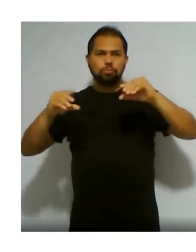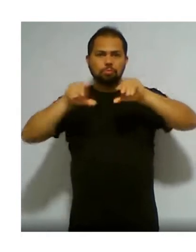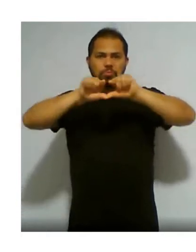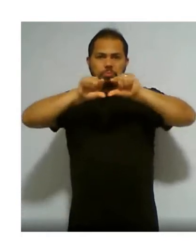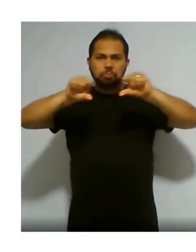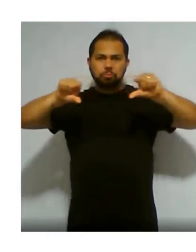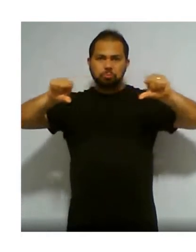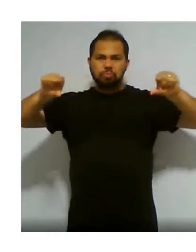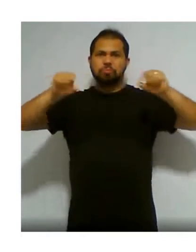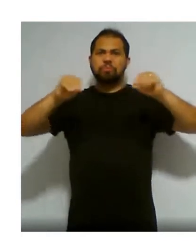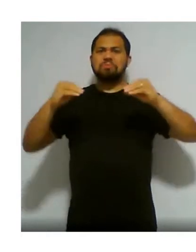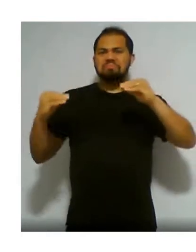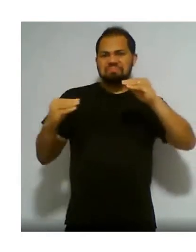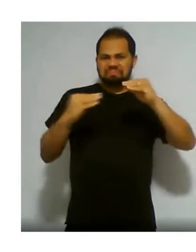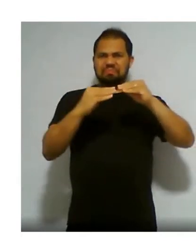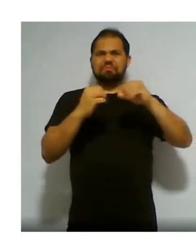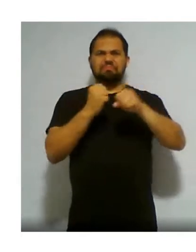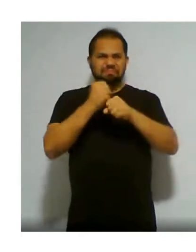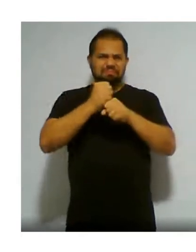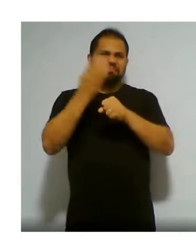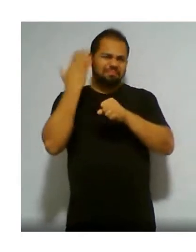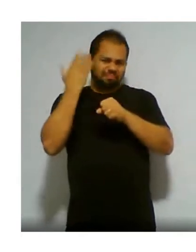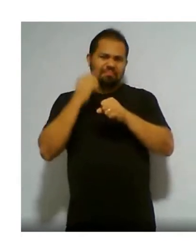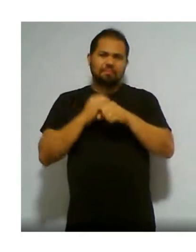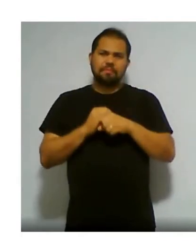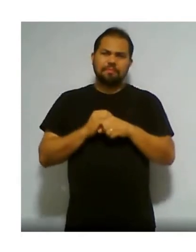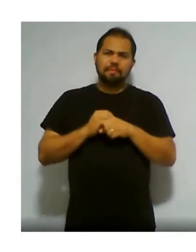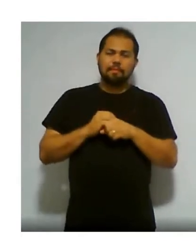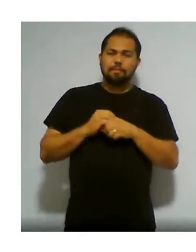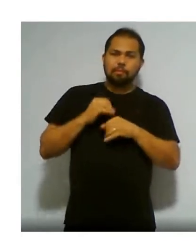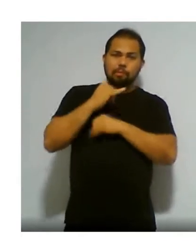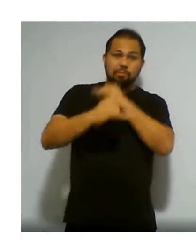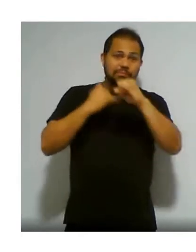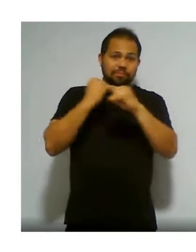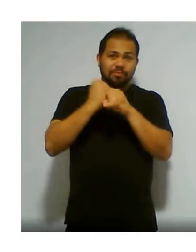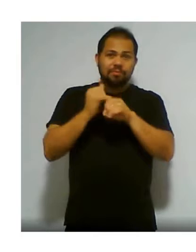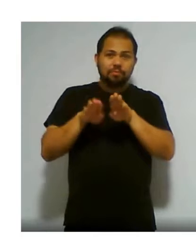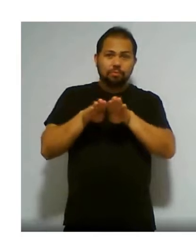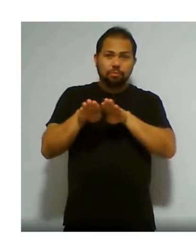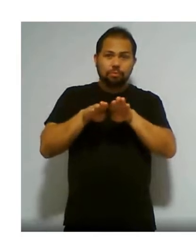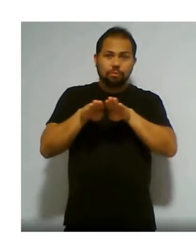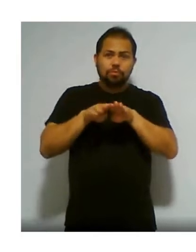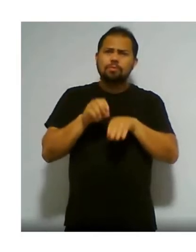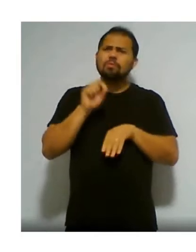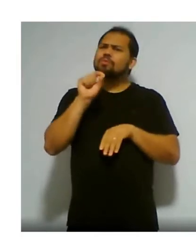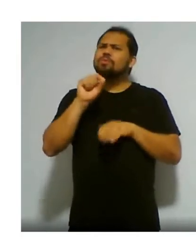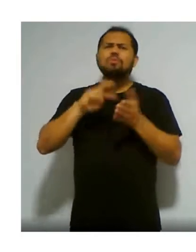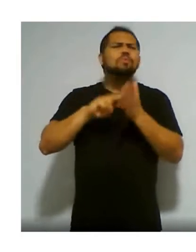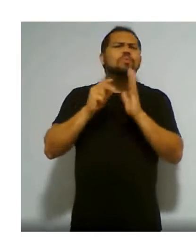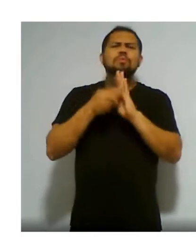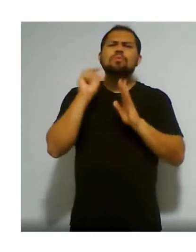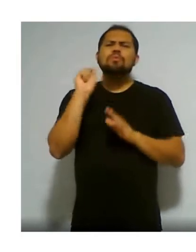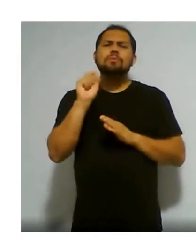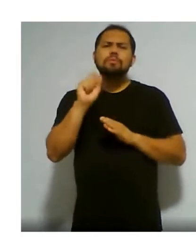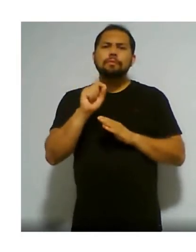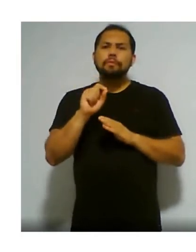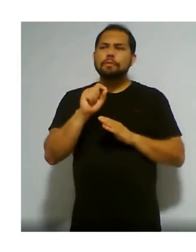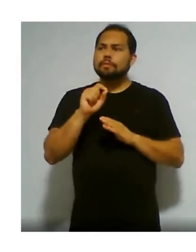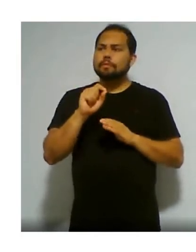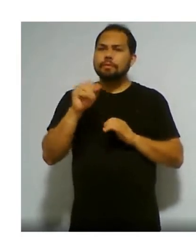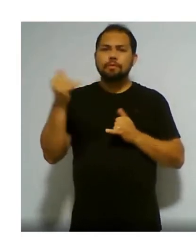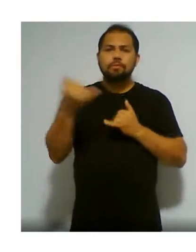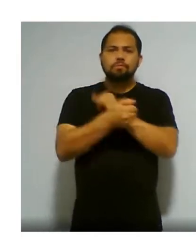aqui, como diz aqui, é o mais antigo, a conexão é paralela. O que é isso? Os bits trafegam um do lado do outro, então são vários fios em